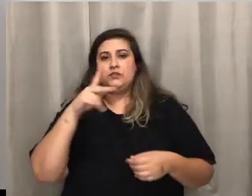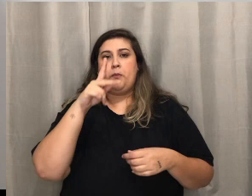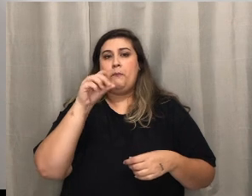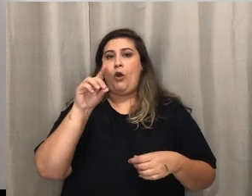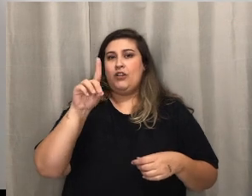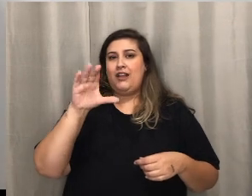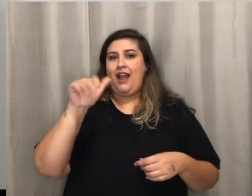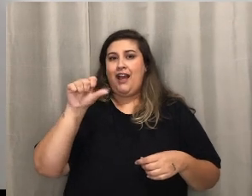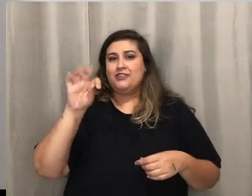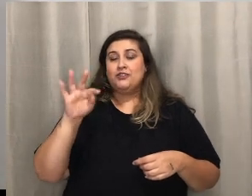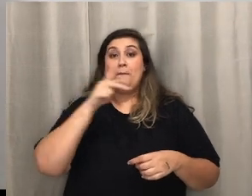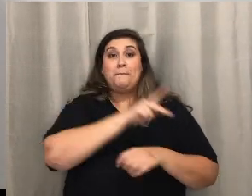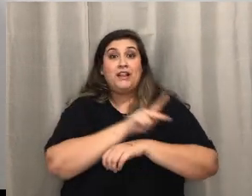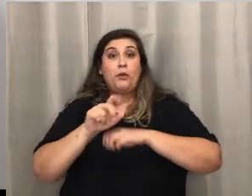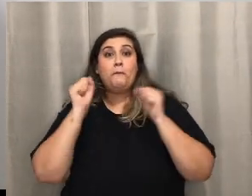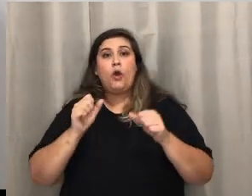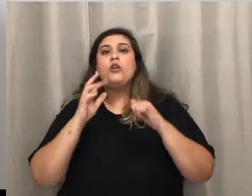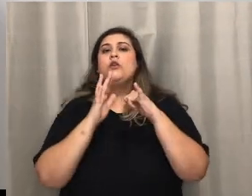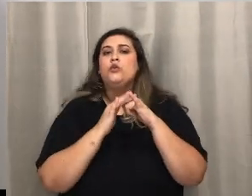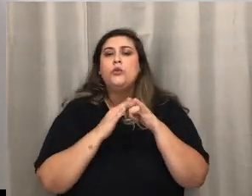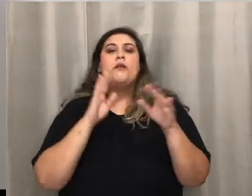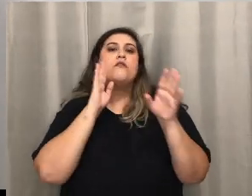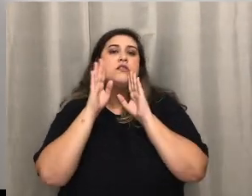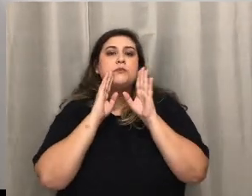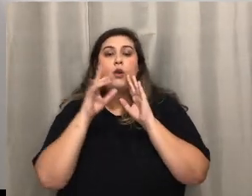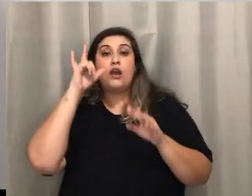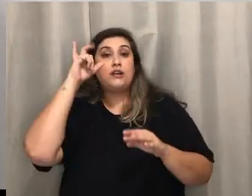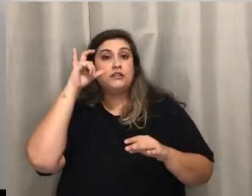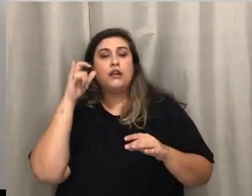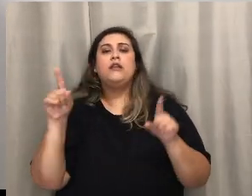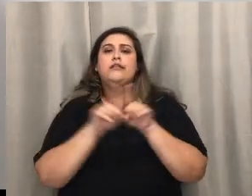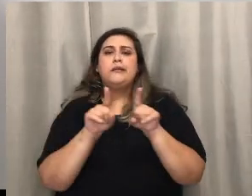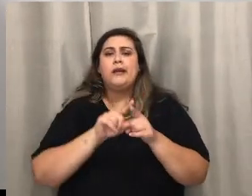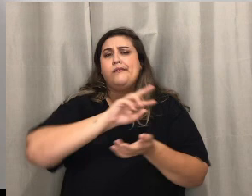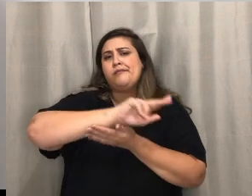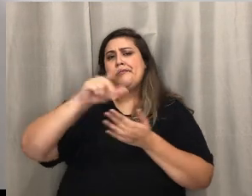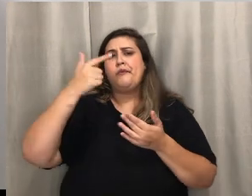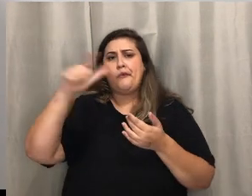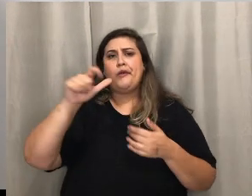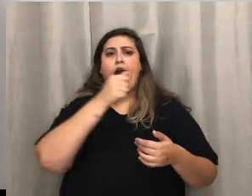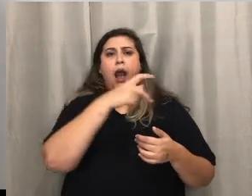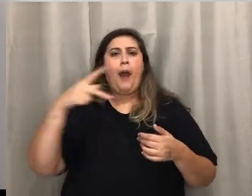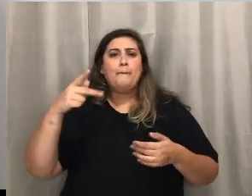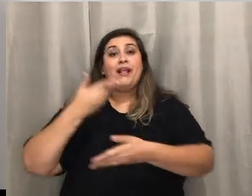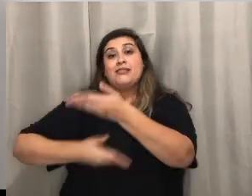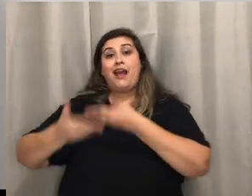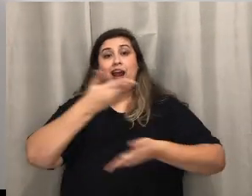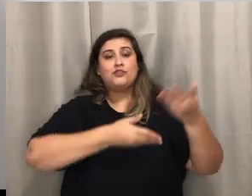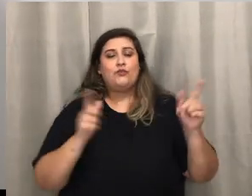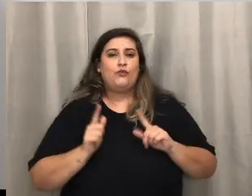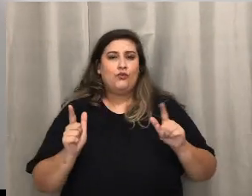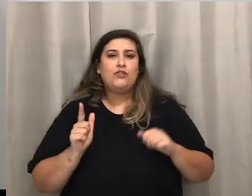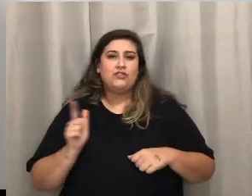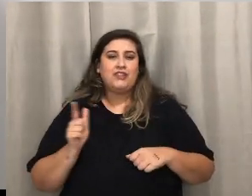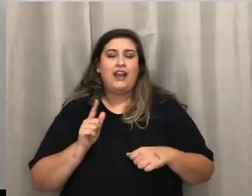vai poder estar nas redes do YouTube, do Facebook, do Instagram e ainda outras plataformas interativas